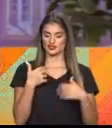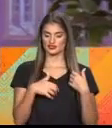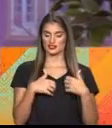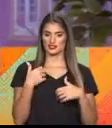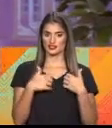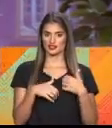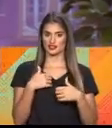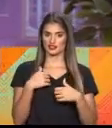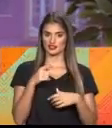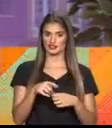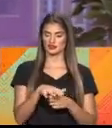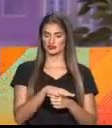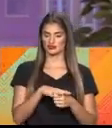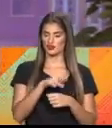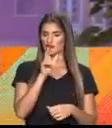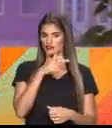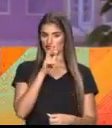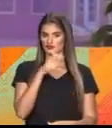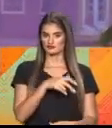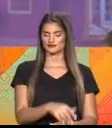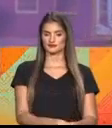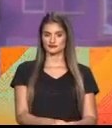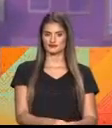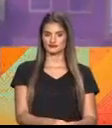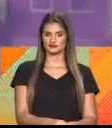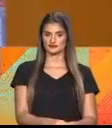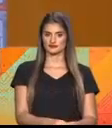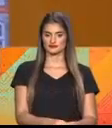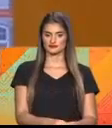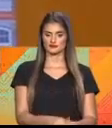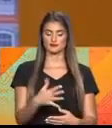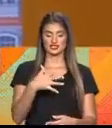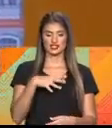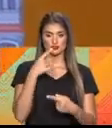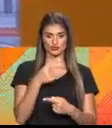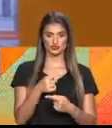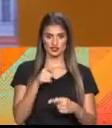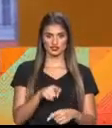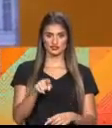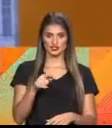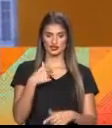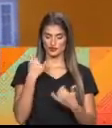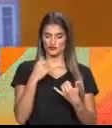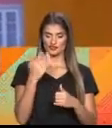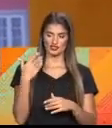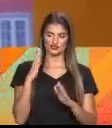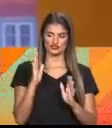Este inferno. Mas quero apenas mostrar-te que fui